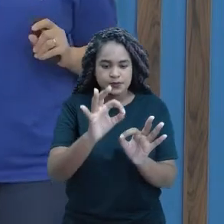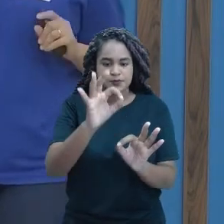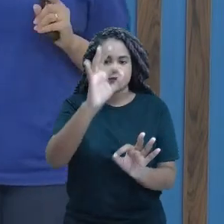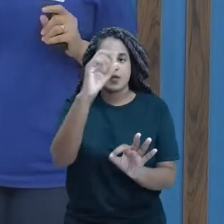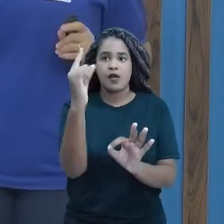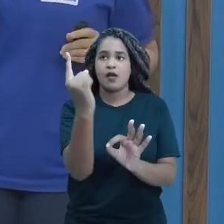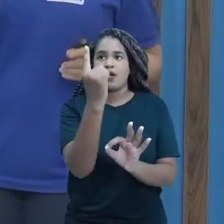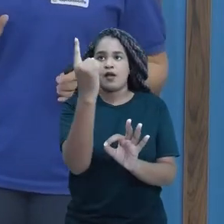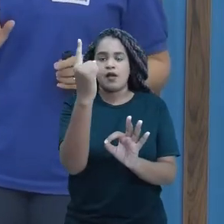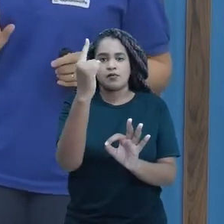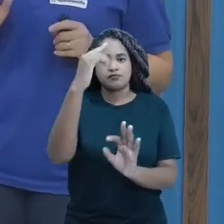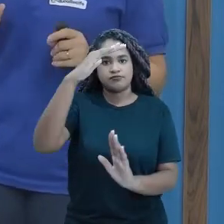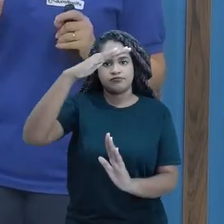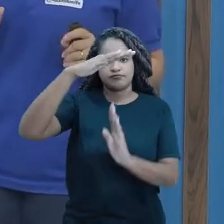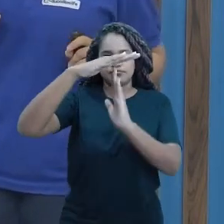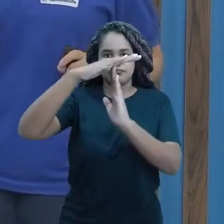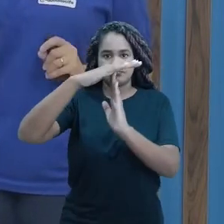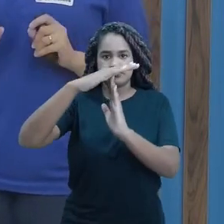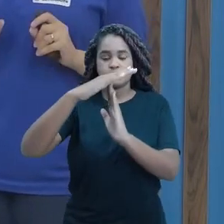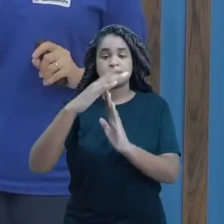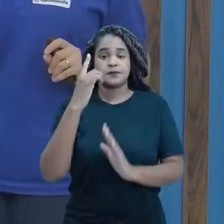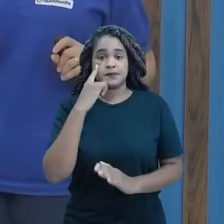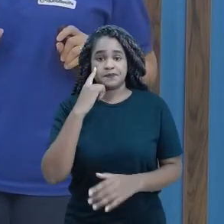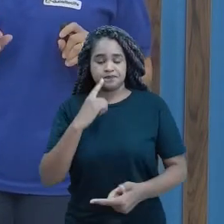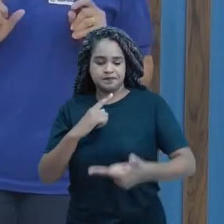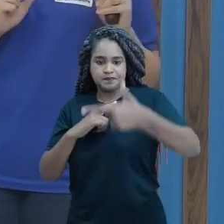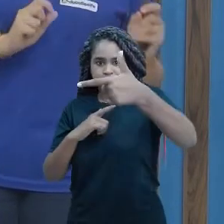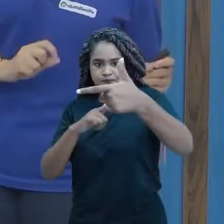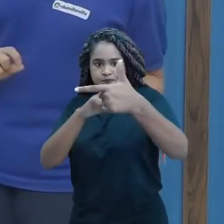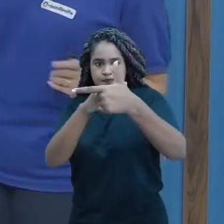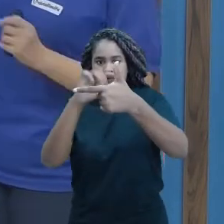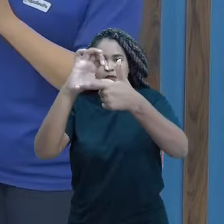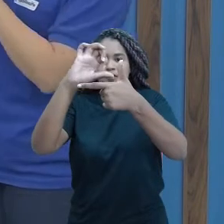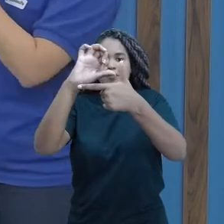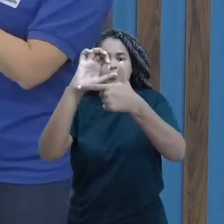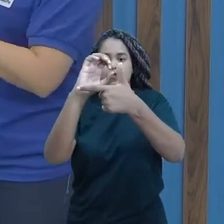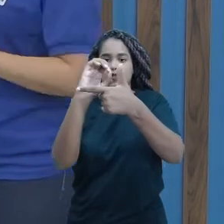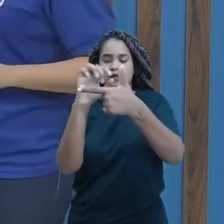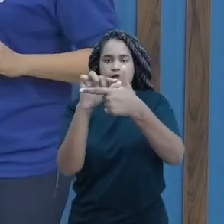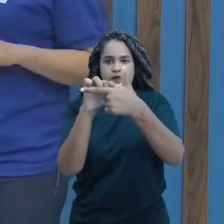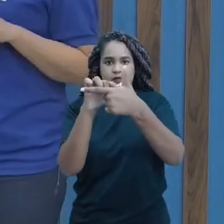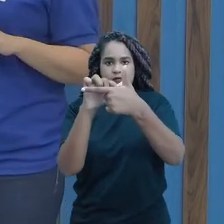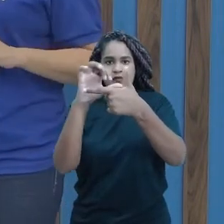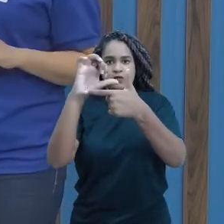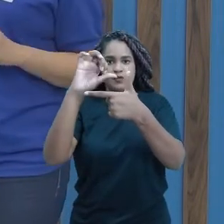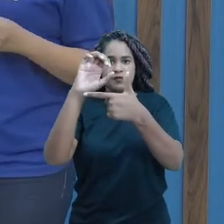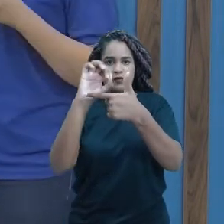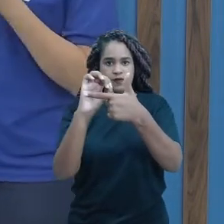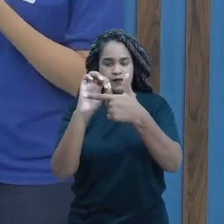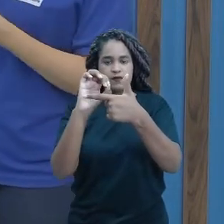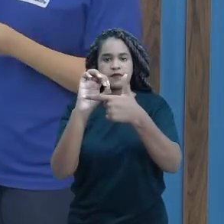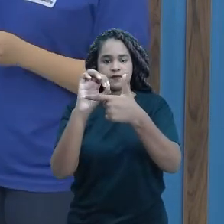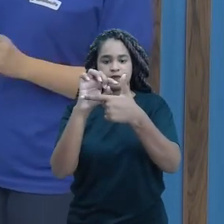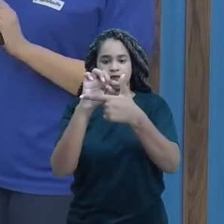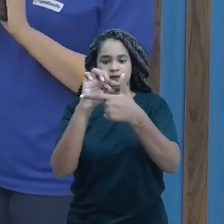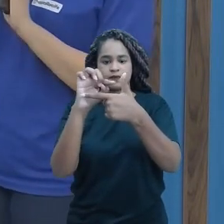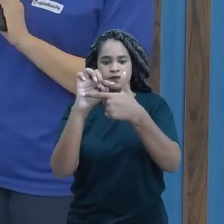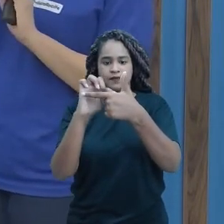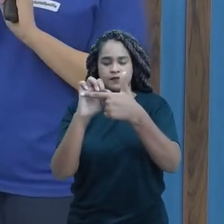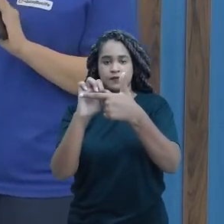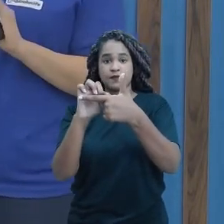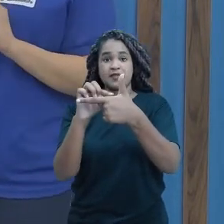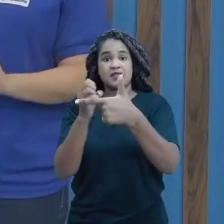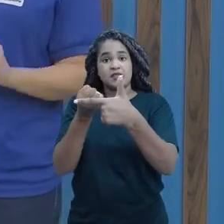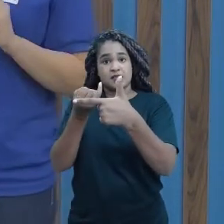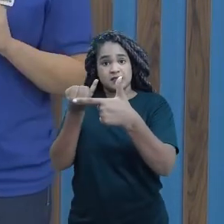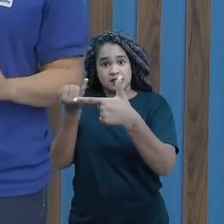vai ser perpendicular, formando um ângulo de 90 graus, e utilizando isso no triângulo retângulo, a gente tem ali que se o triângulo